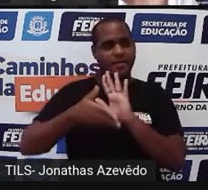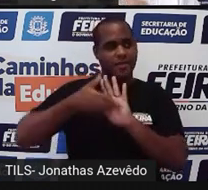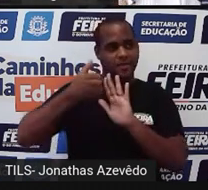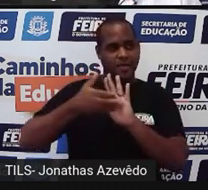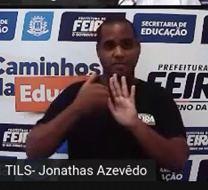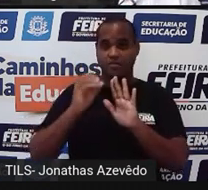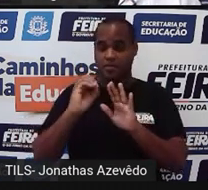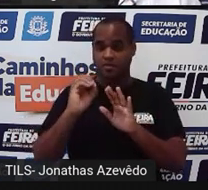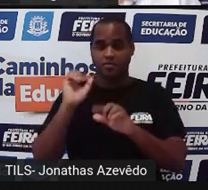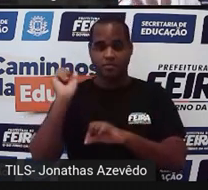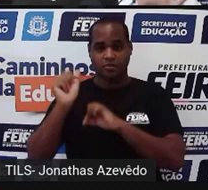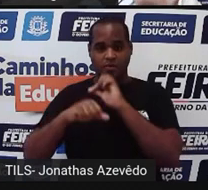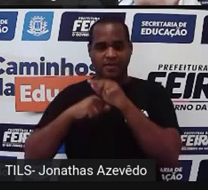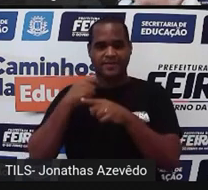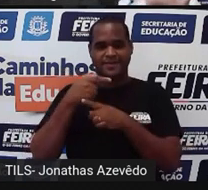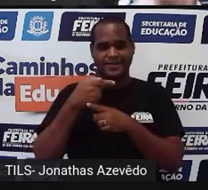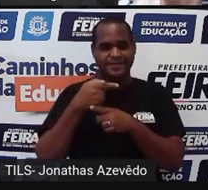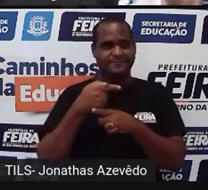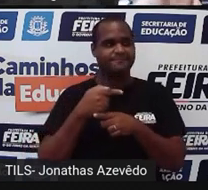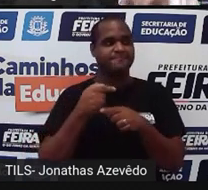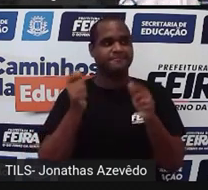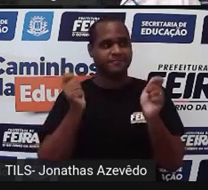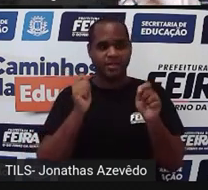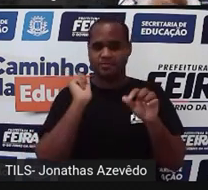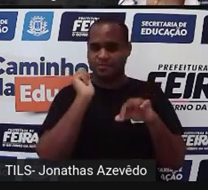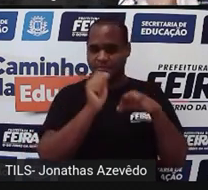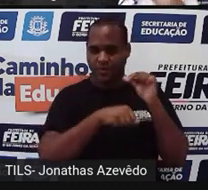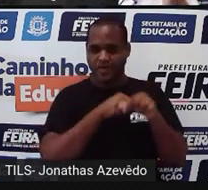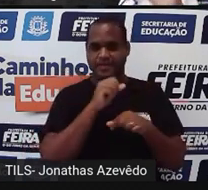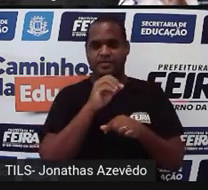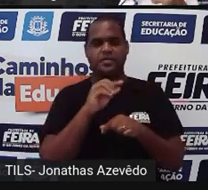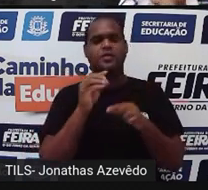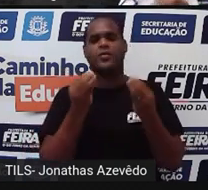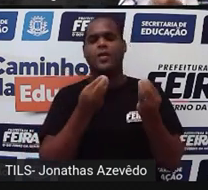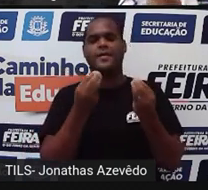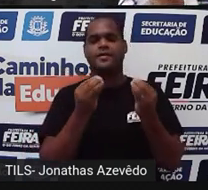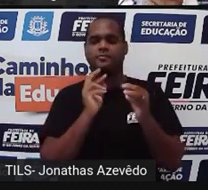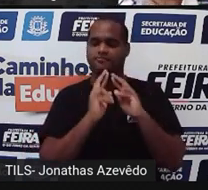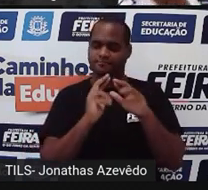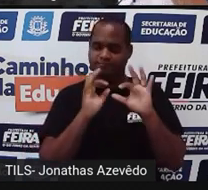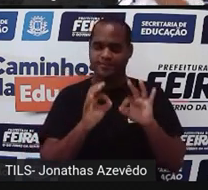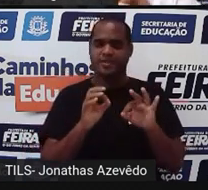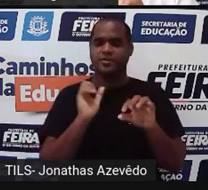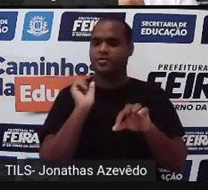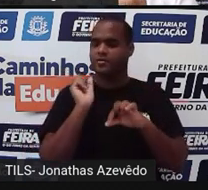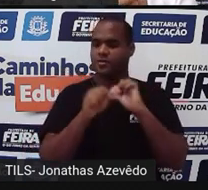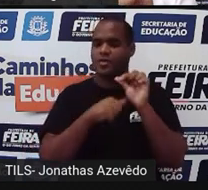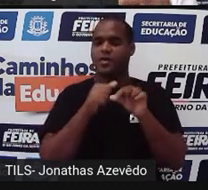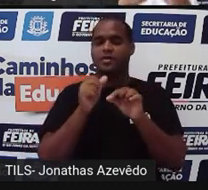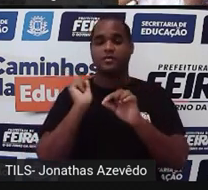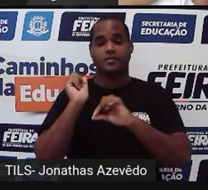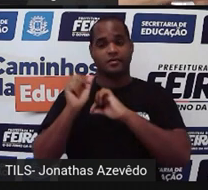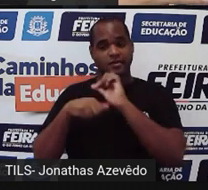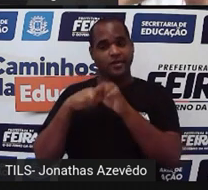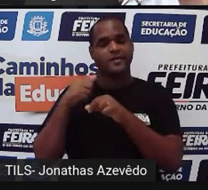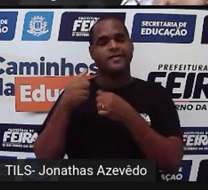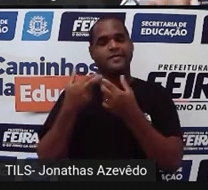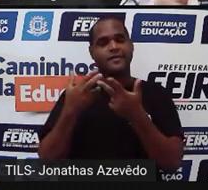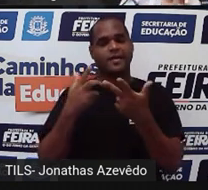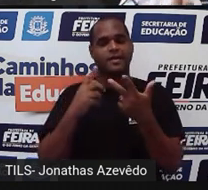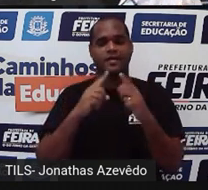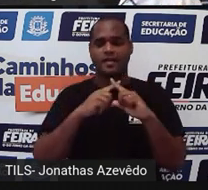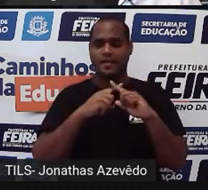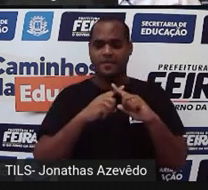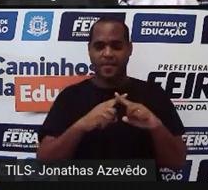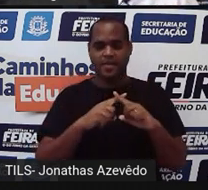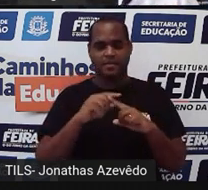para o lado do 7. Só que quando muda de lado, muda a operação, né? Inverte a operação. Estava mais Y, vai